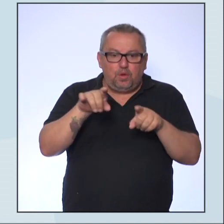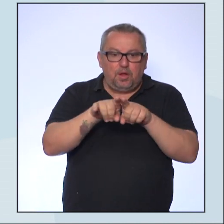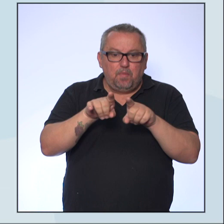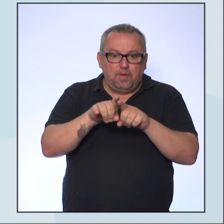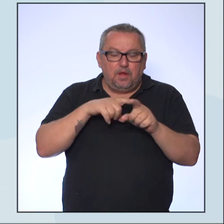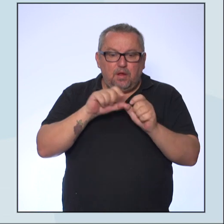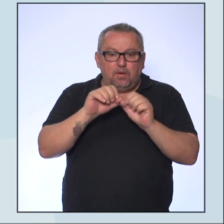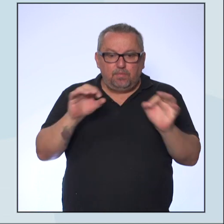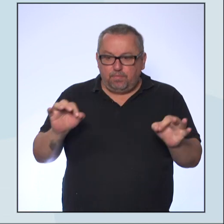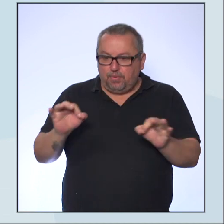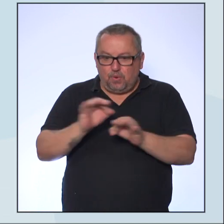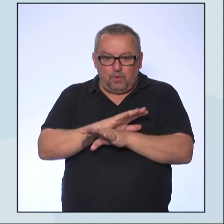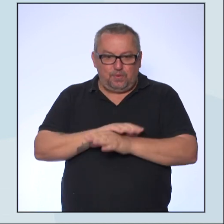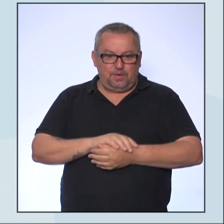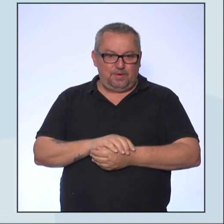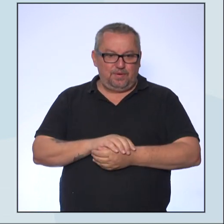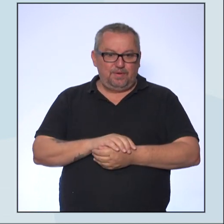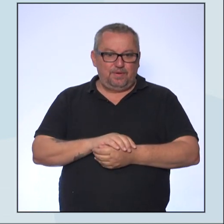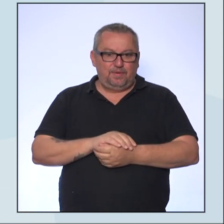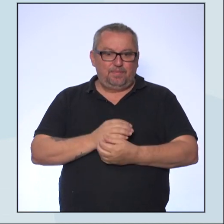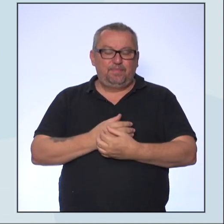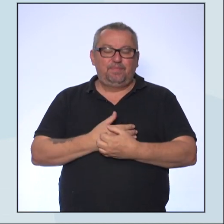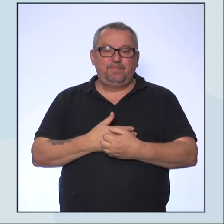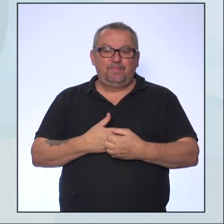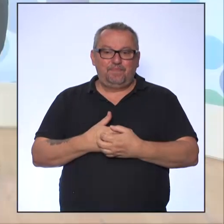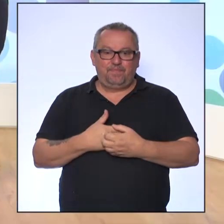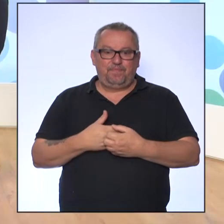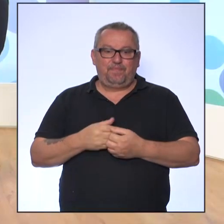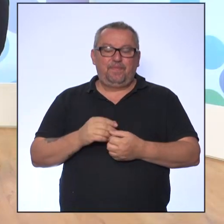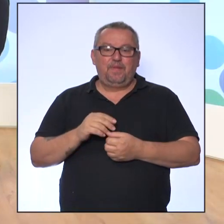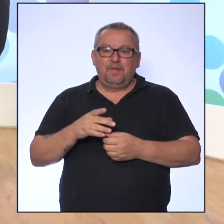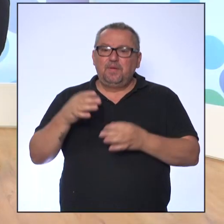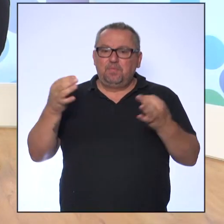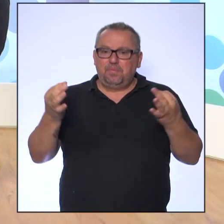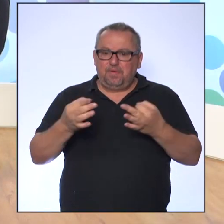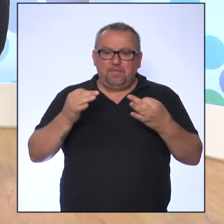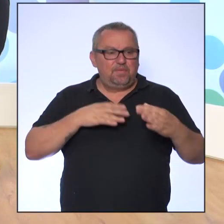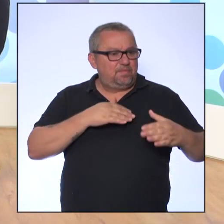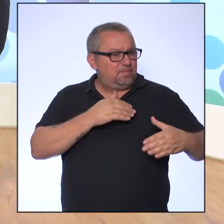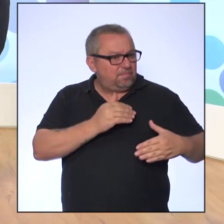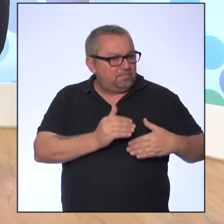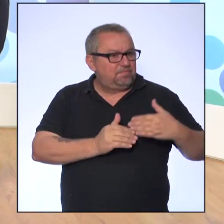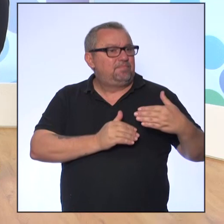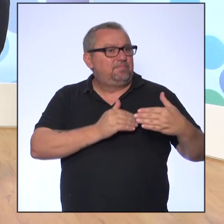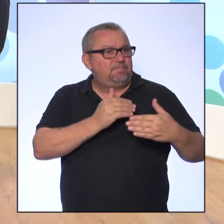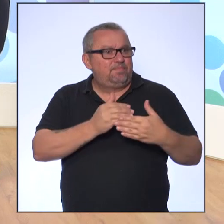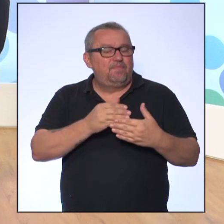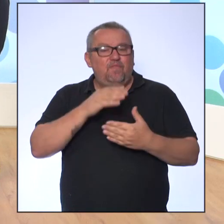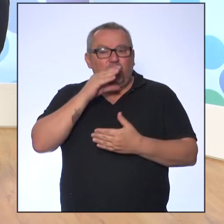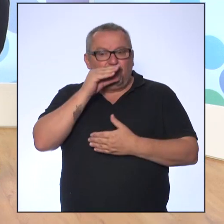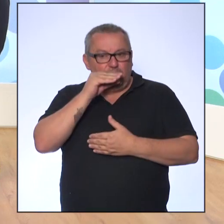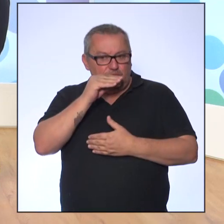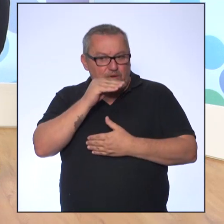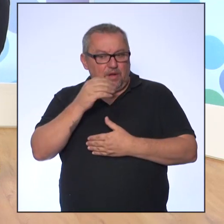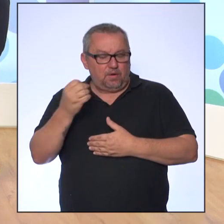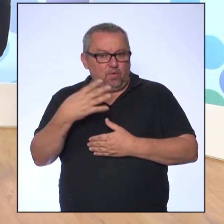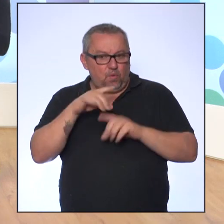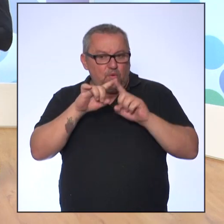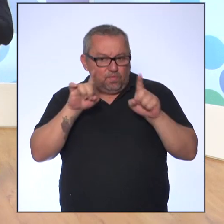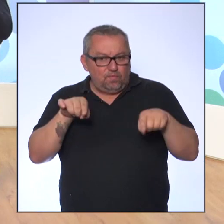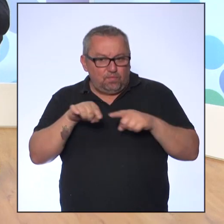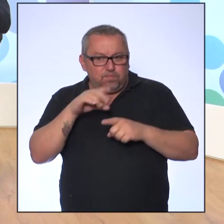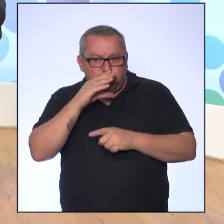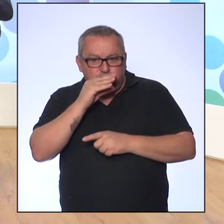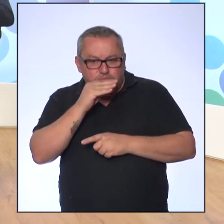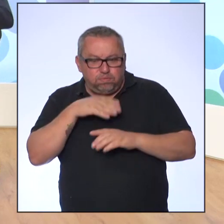finalizo o atendimento. Ah, entendi. Perfeito, né? Um passo a passo, né? Um funcionário que entra, um funcionário novo, Aham. né?